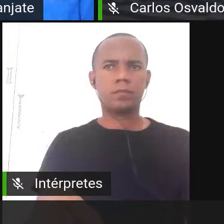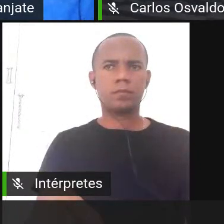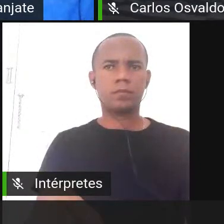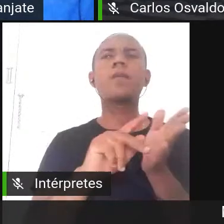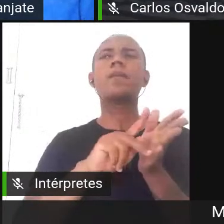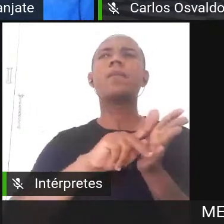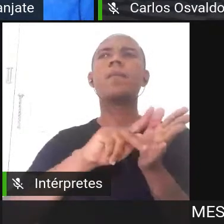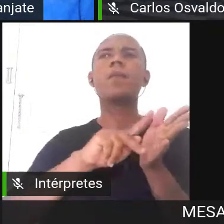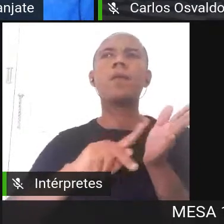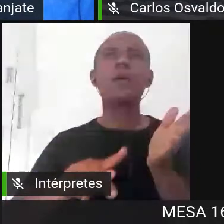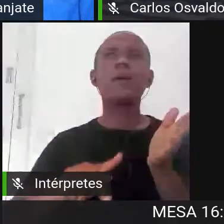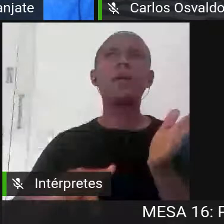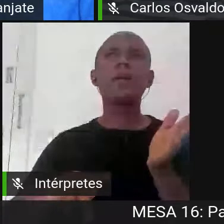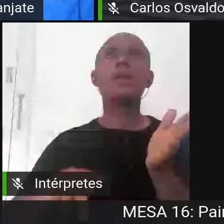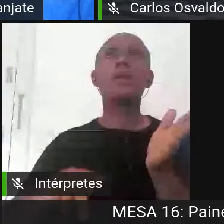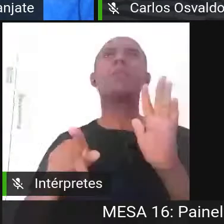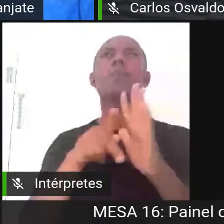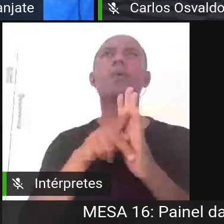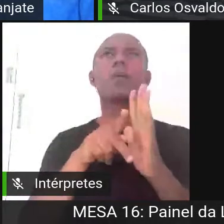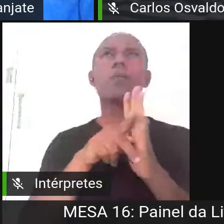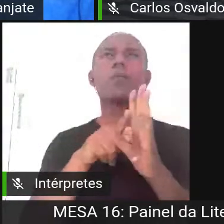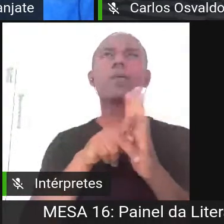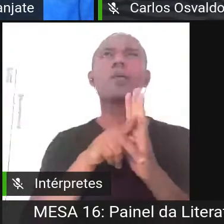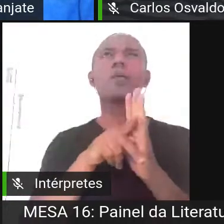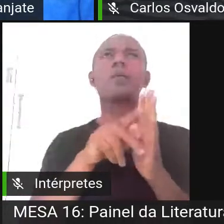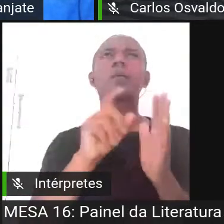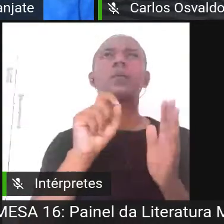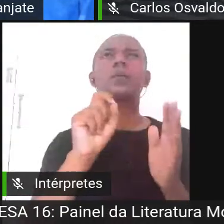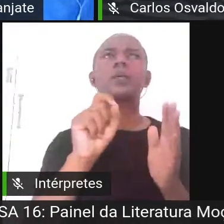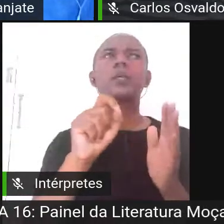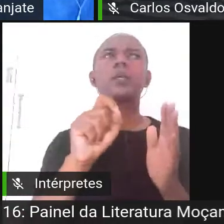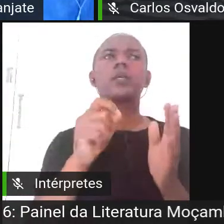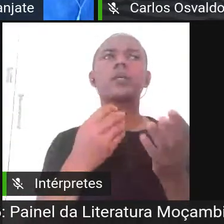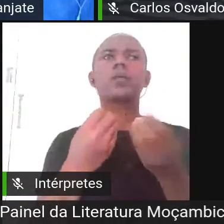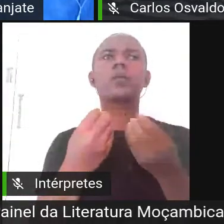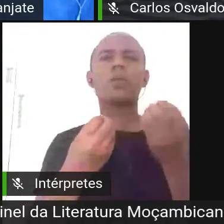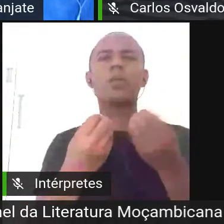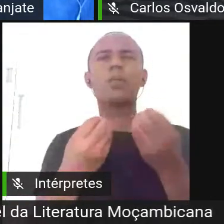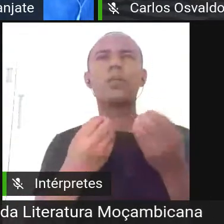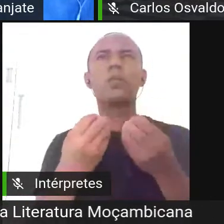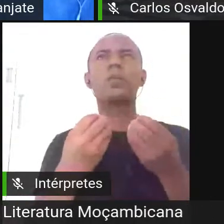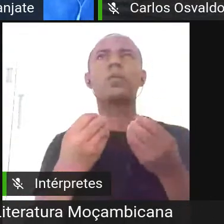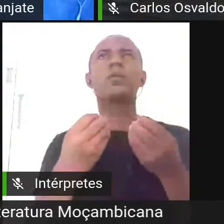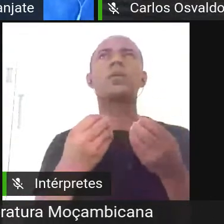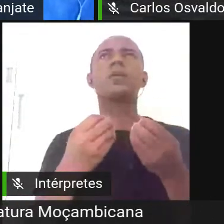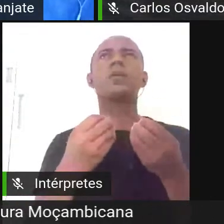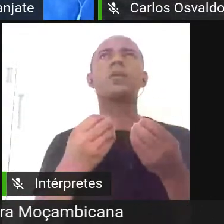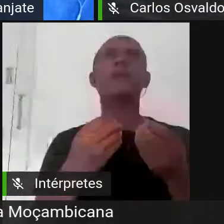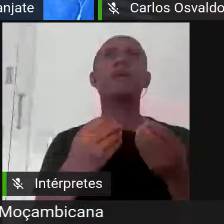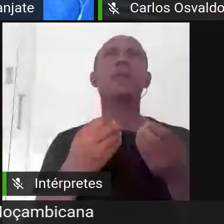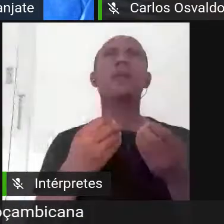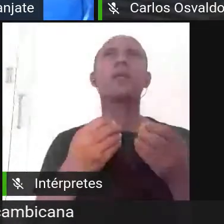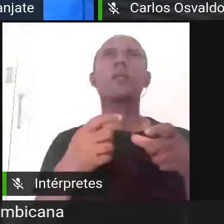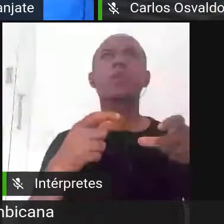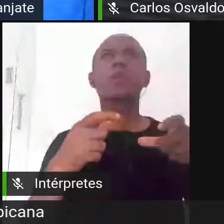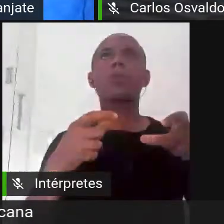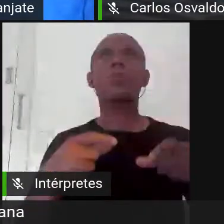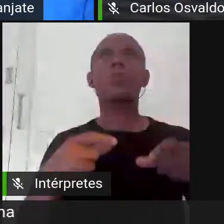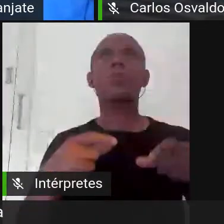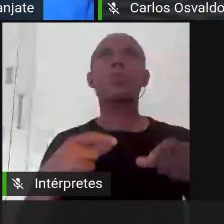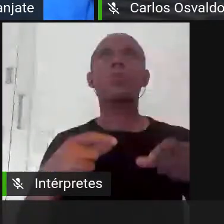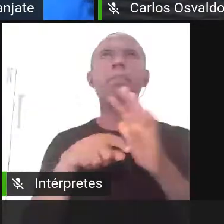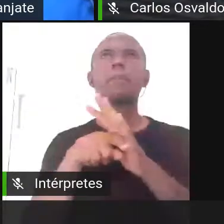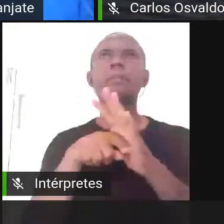a Gazeta do Sul, pode-se fazer um levantamento muito acurado sobre as vozes daquela etapa.